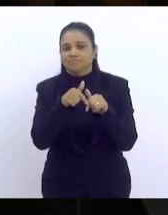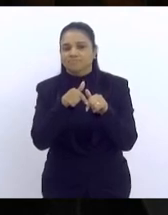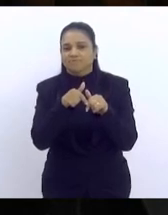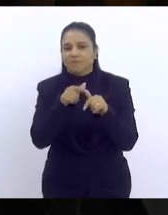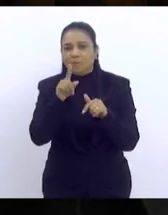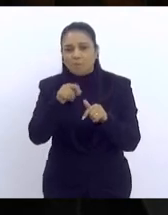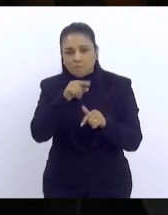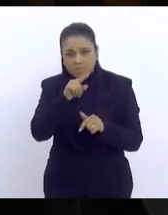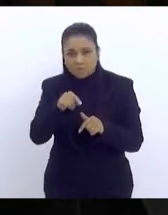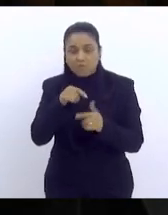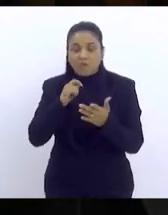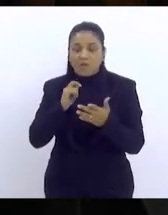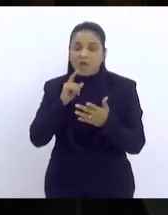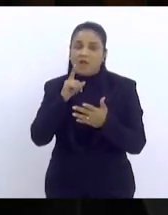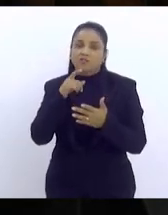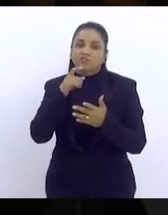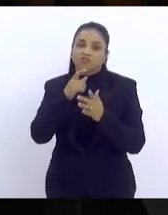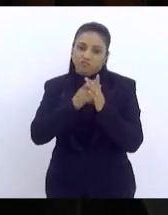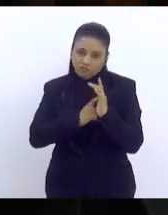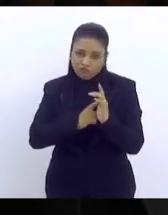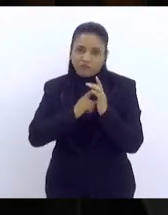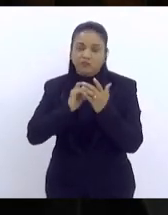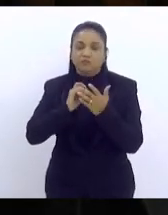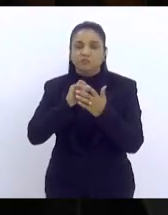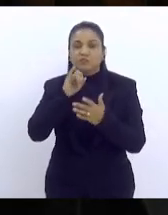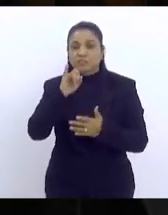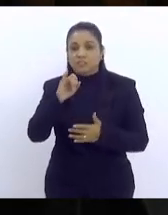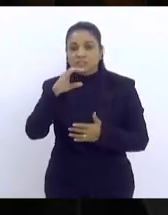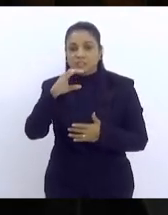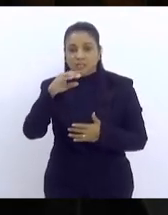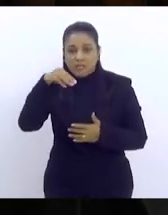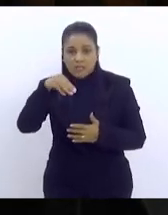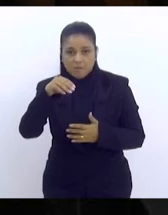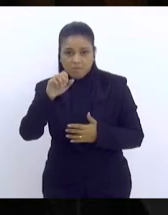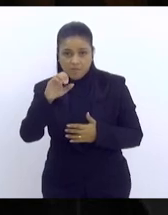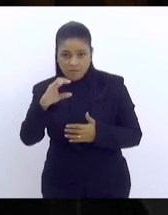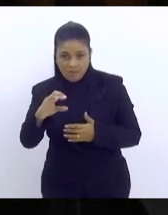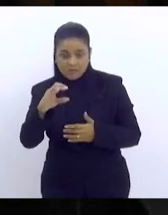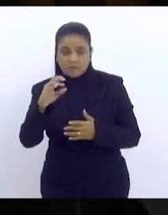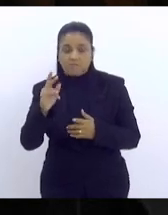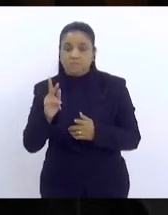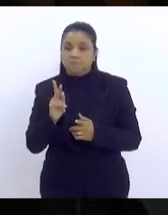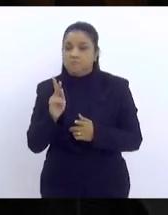a cobrança de ICMS na exportação de petróleo